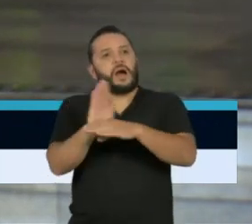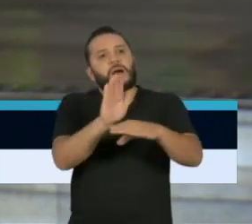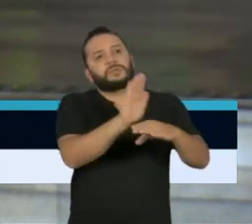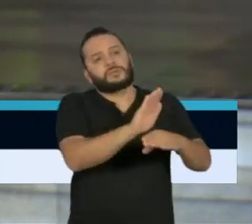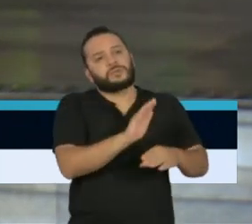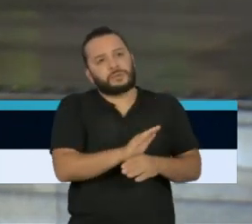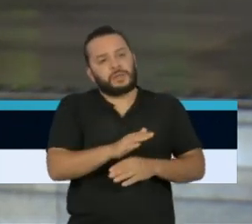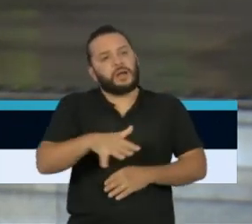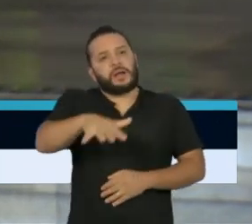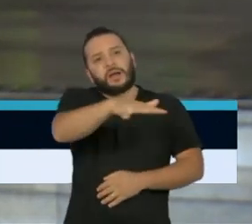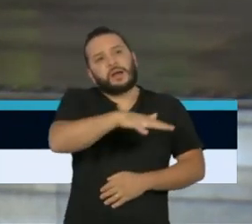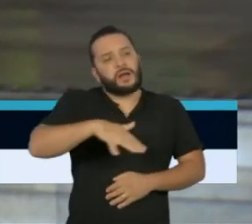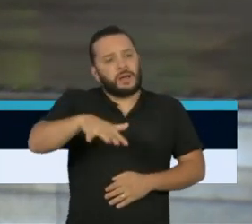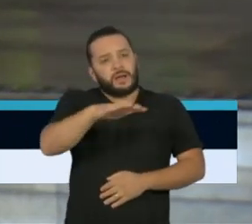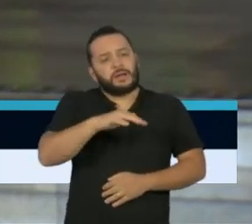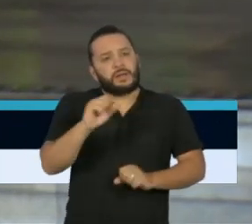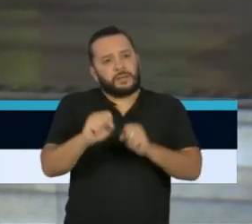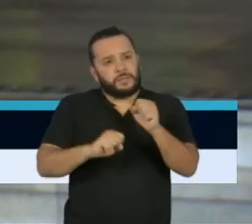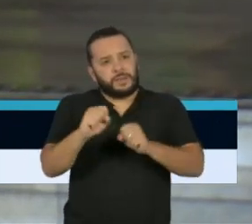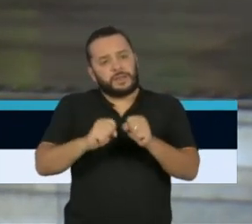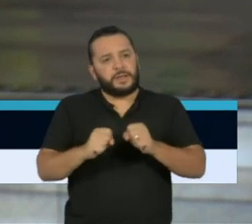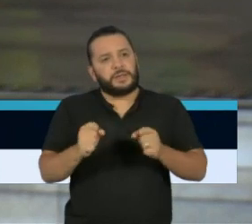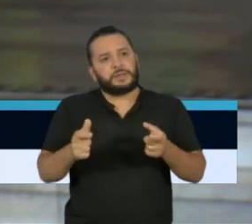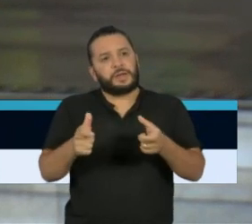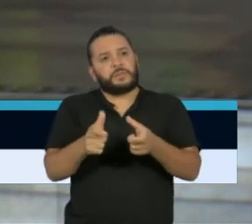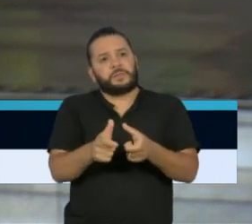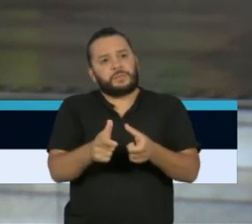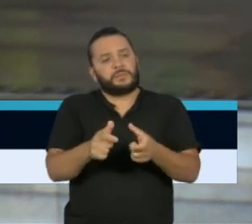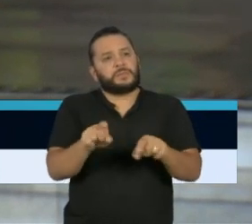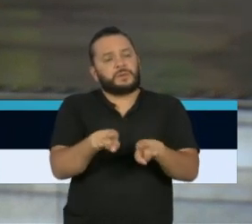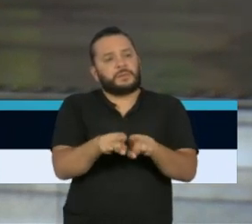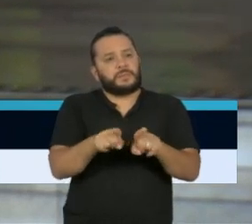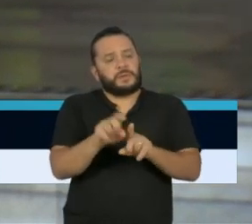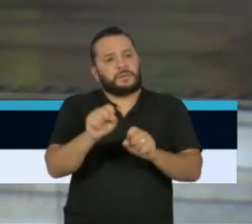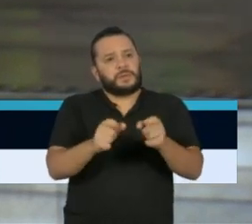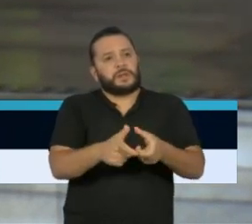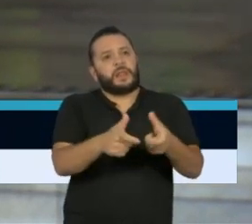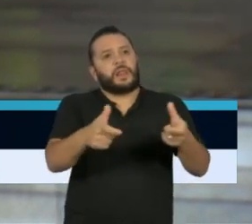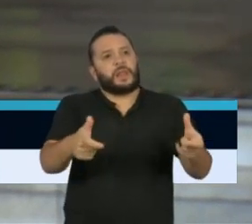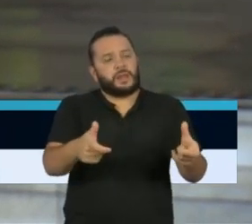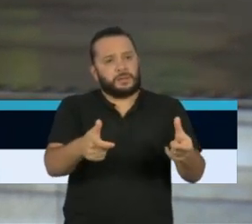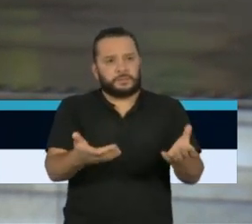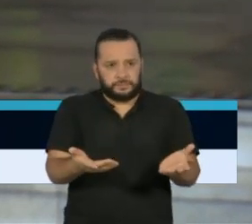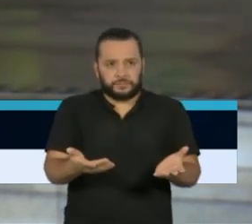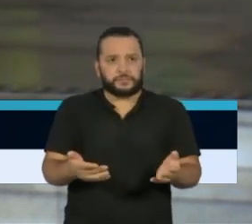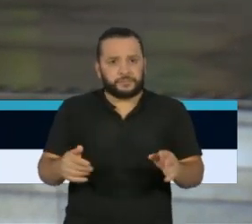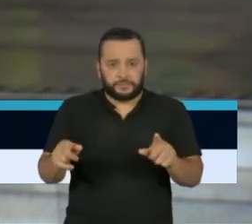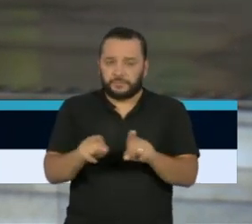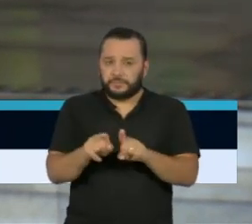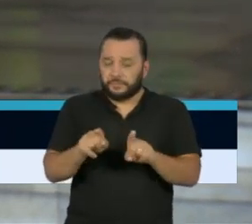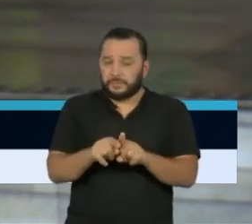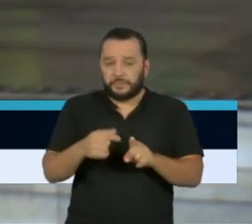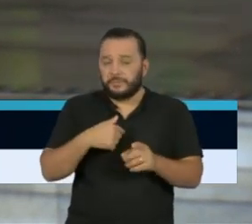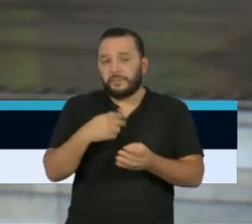pelo governo nesse sentido? E há uma previsão sobre o agravamento da crise para o